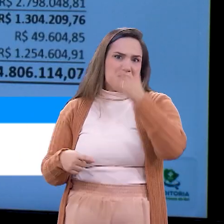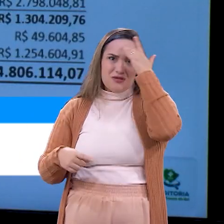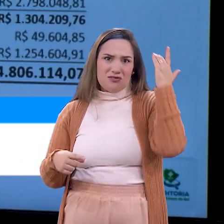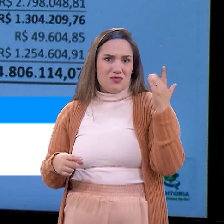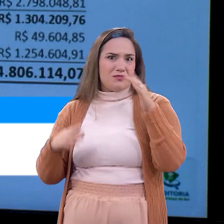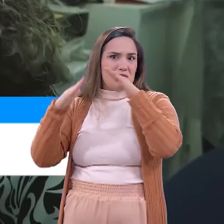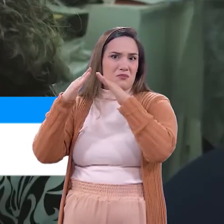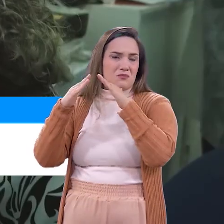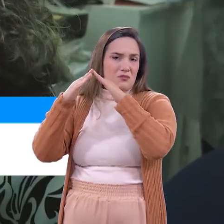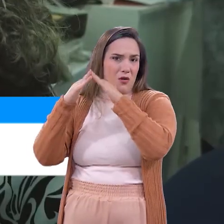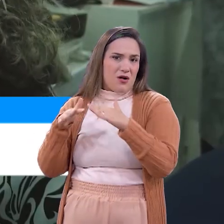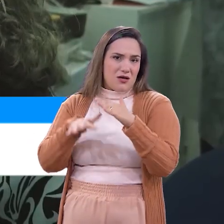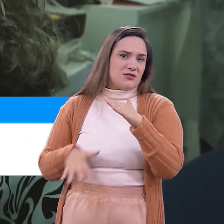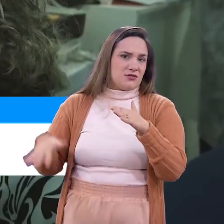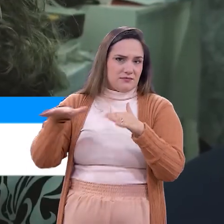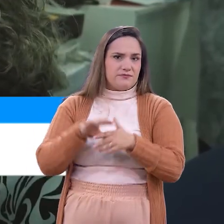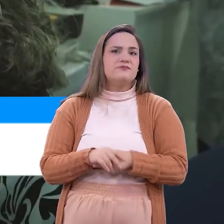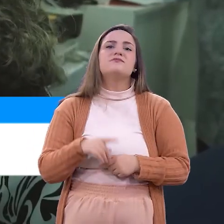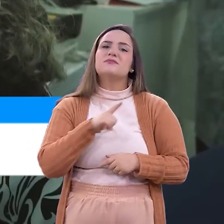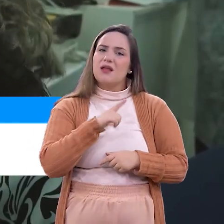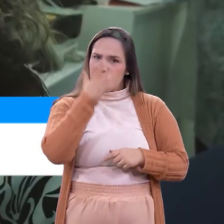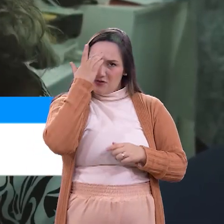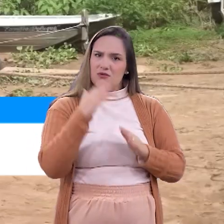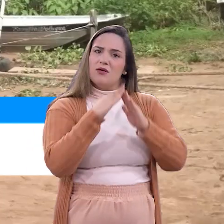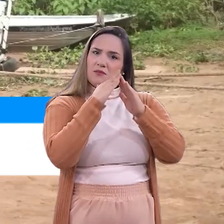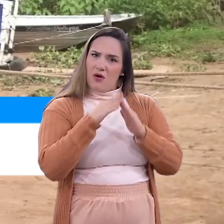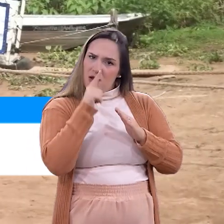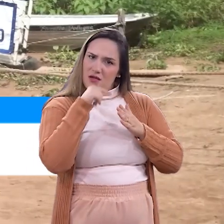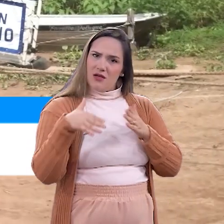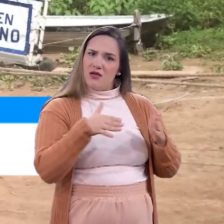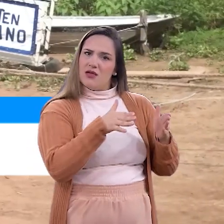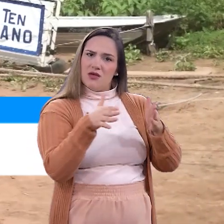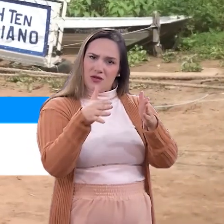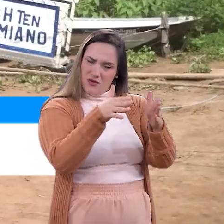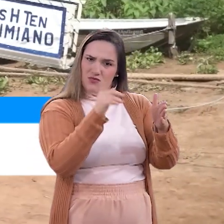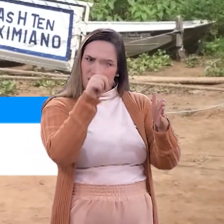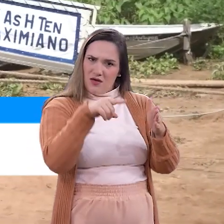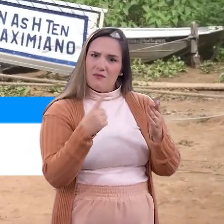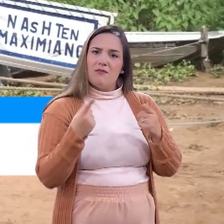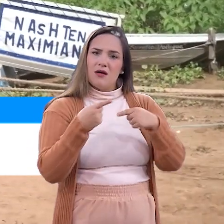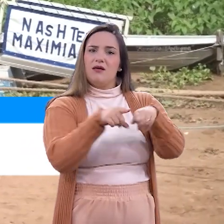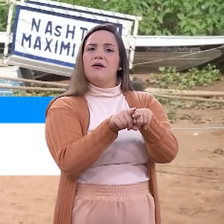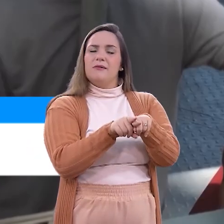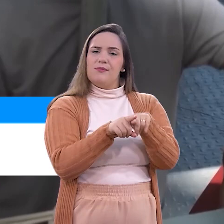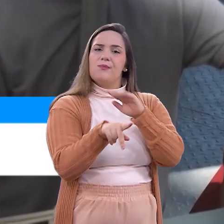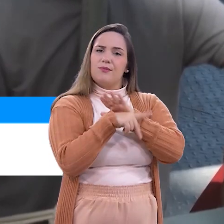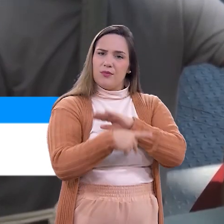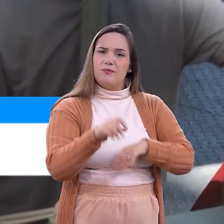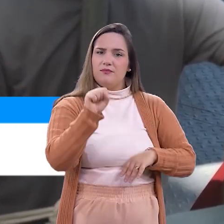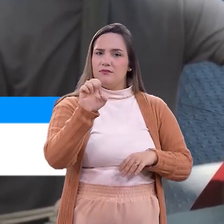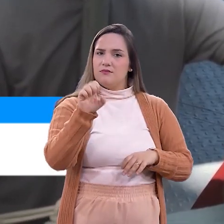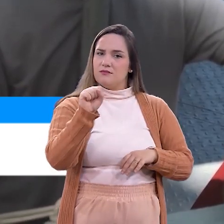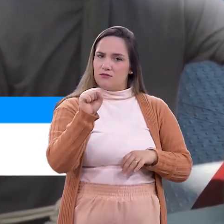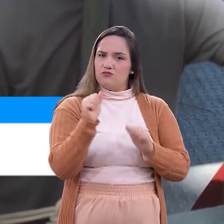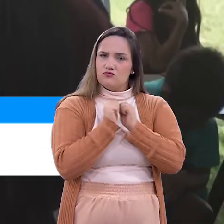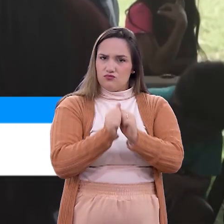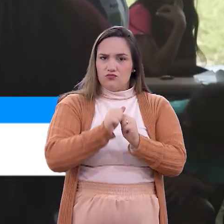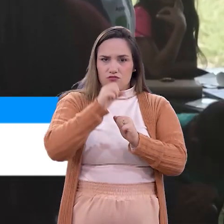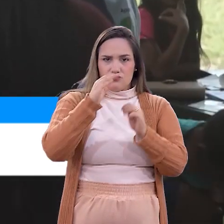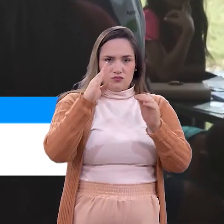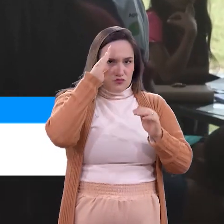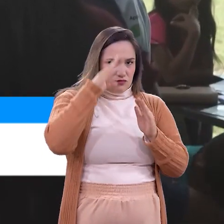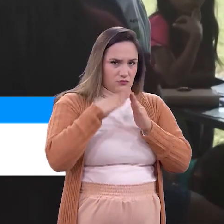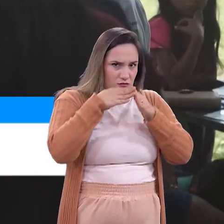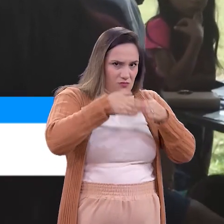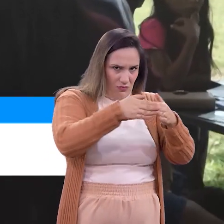macror região de saúde tem também questão dos ribeirinhos né que TM sido atendidos por meio de uma parceria feita pela ses com a